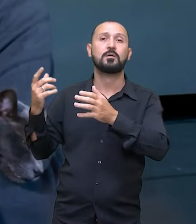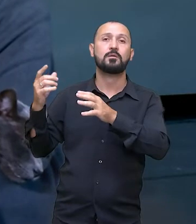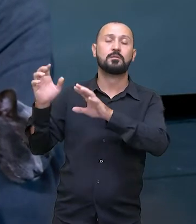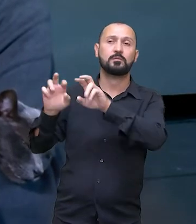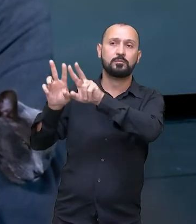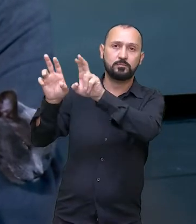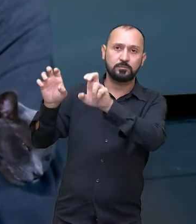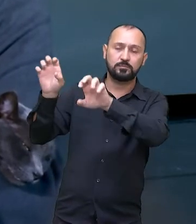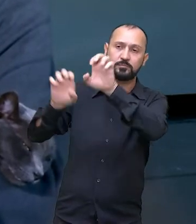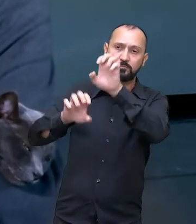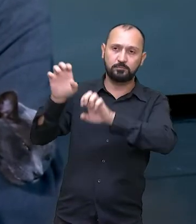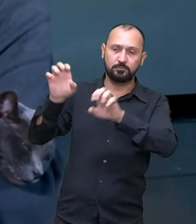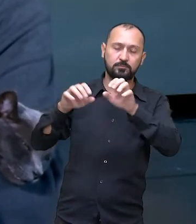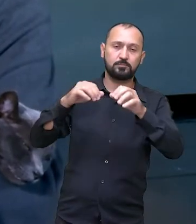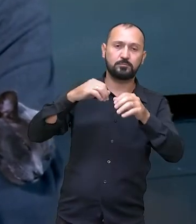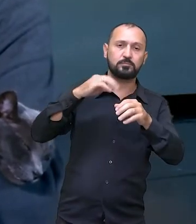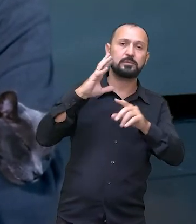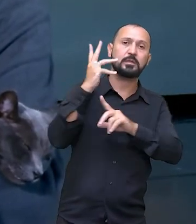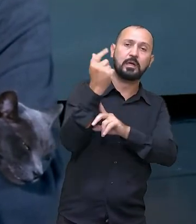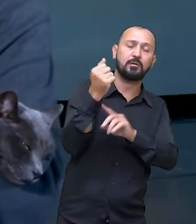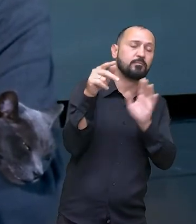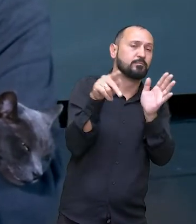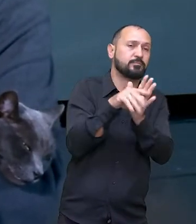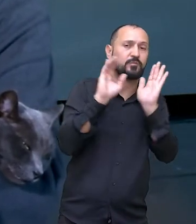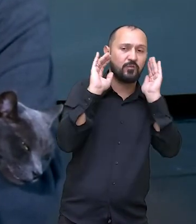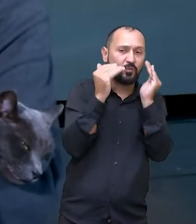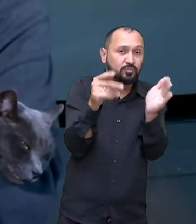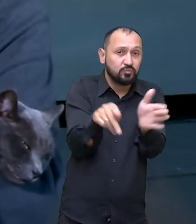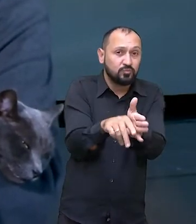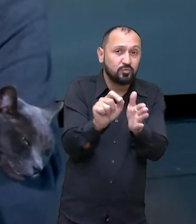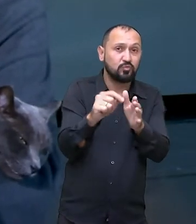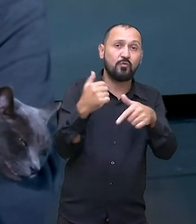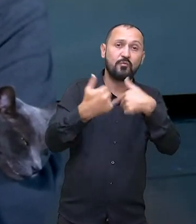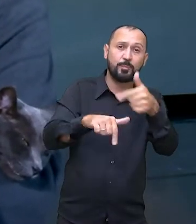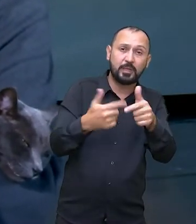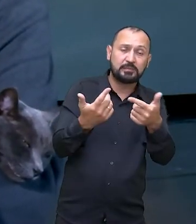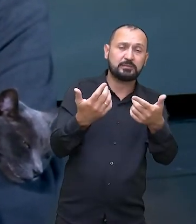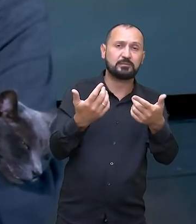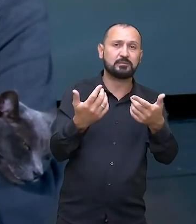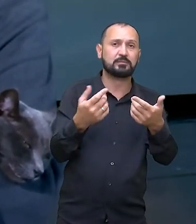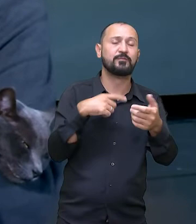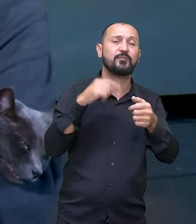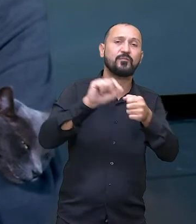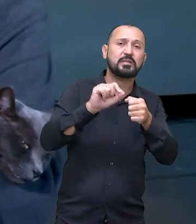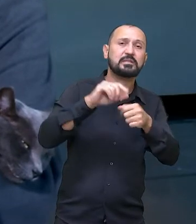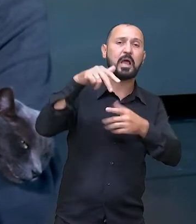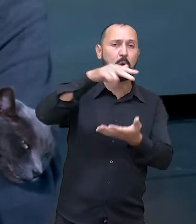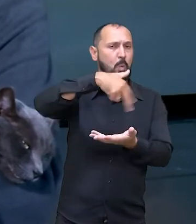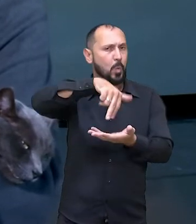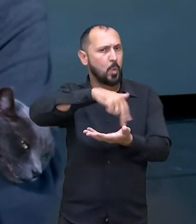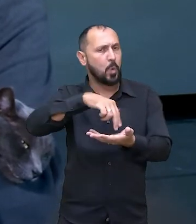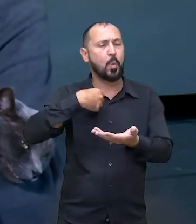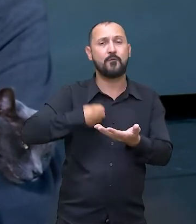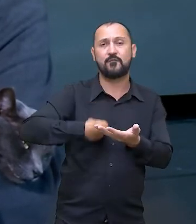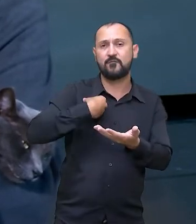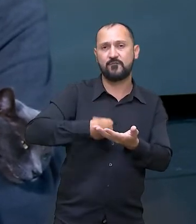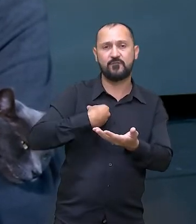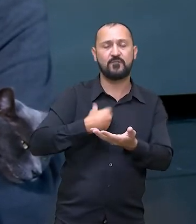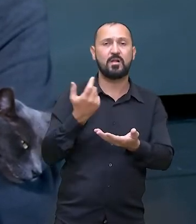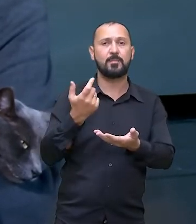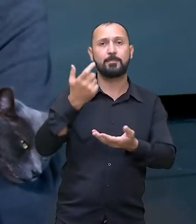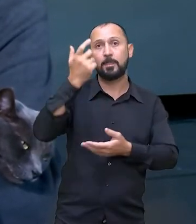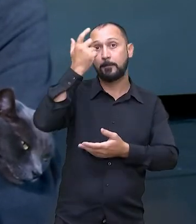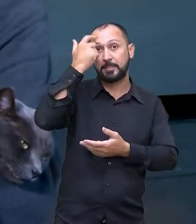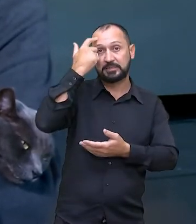Tem um lugar empresarial, tem um lugar artístico. Eu estou falando muito do lugar artístico, desse lugar do fazer, né? Do fazer dança, de viver